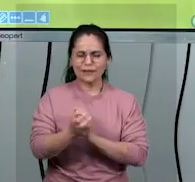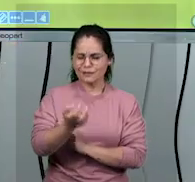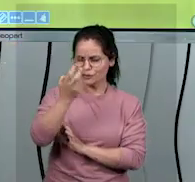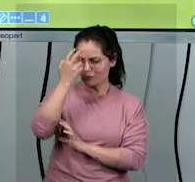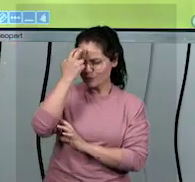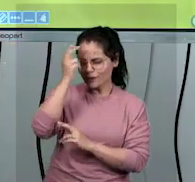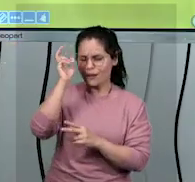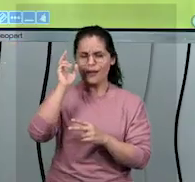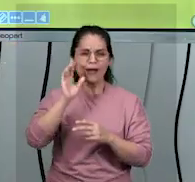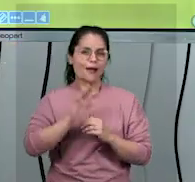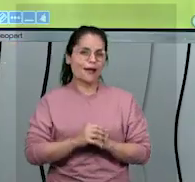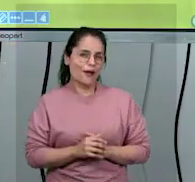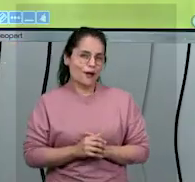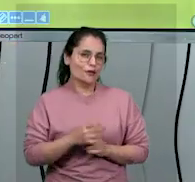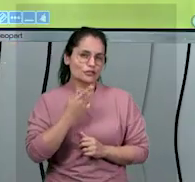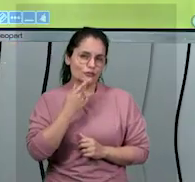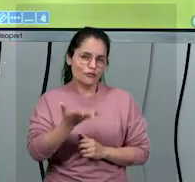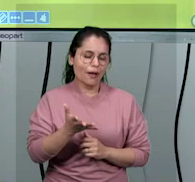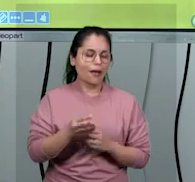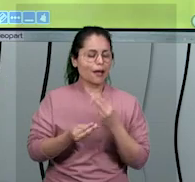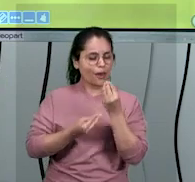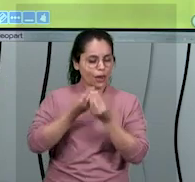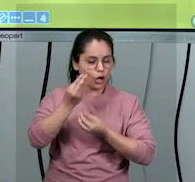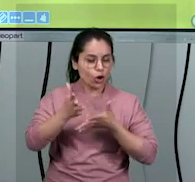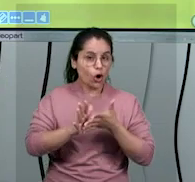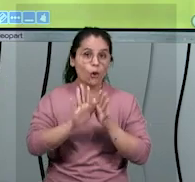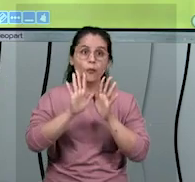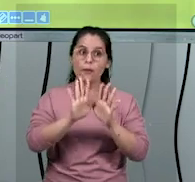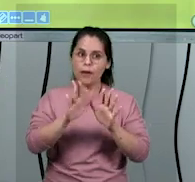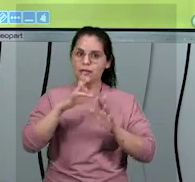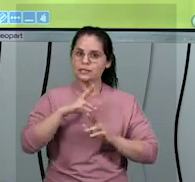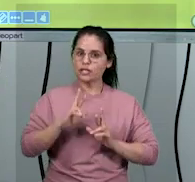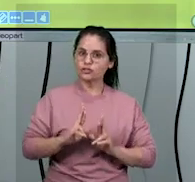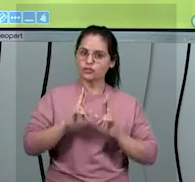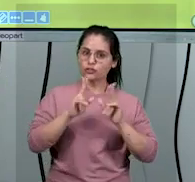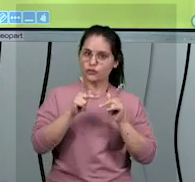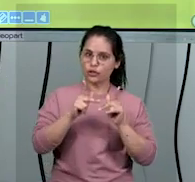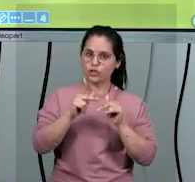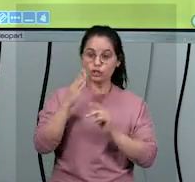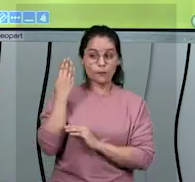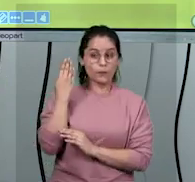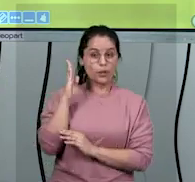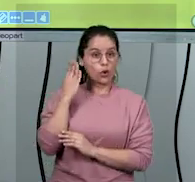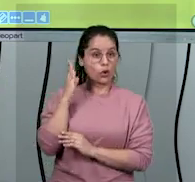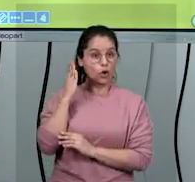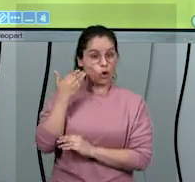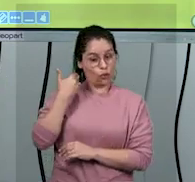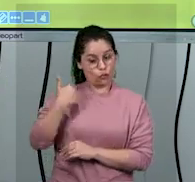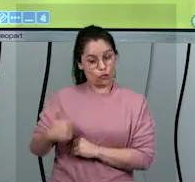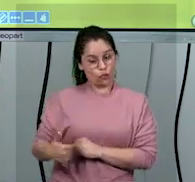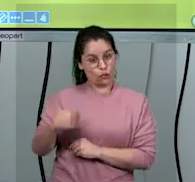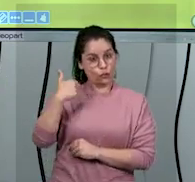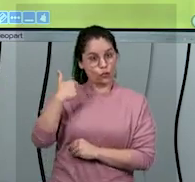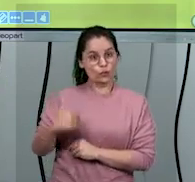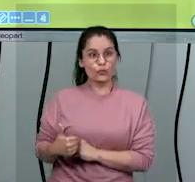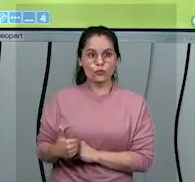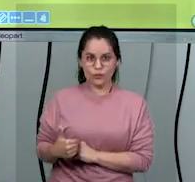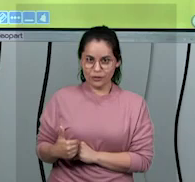culturais, a gente é que determina, mas existem diferenças biológicas,